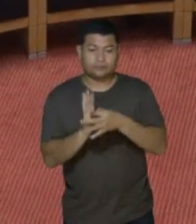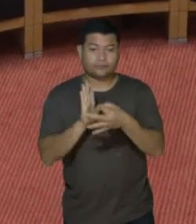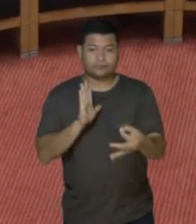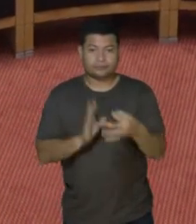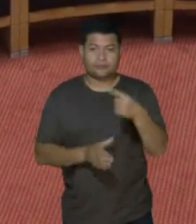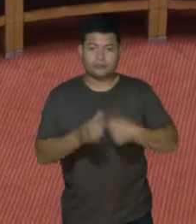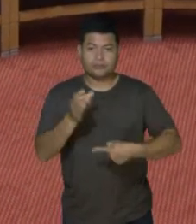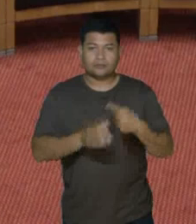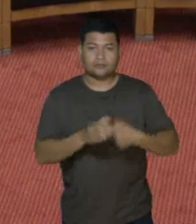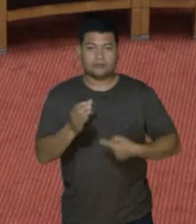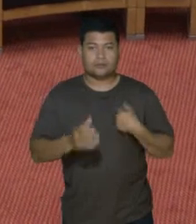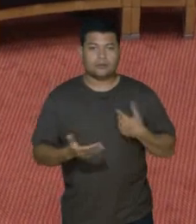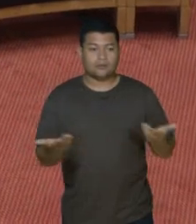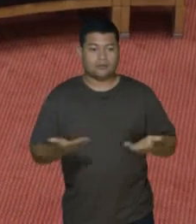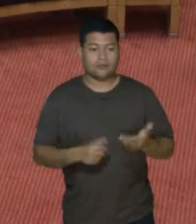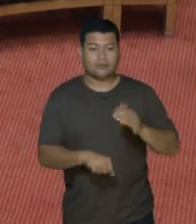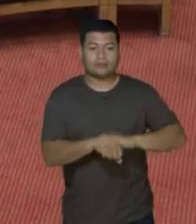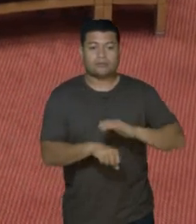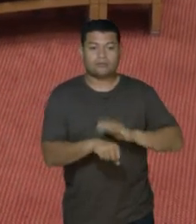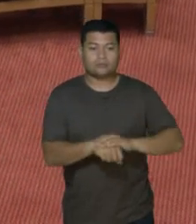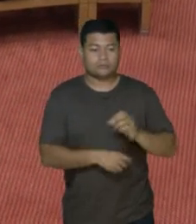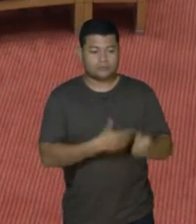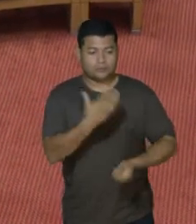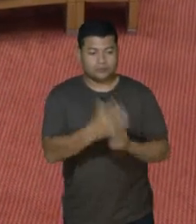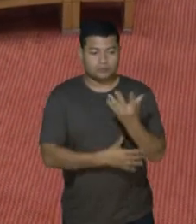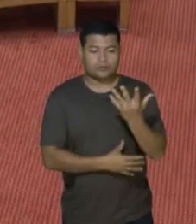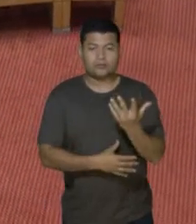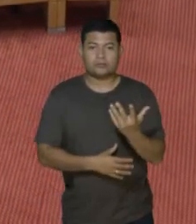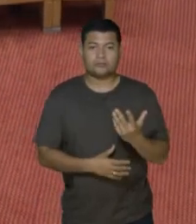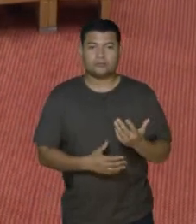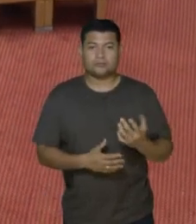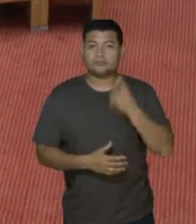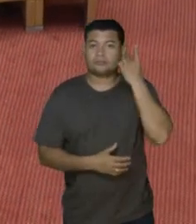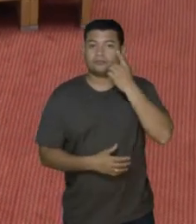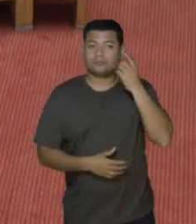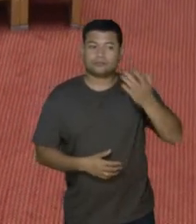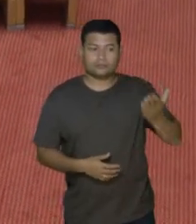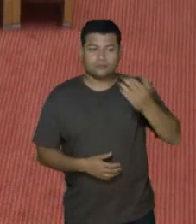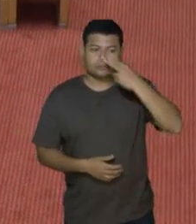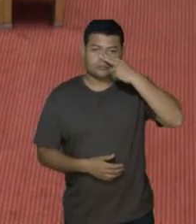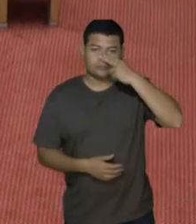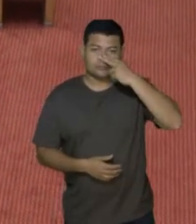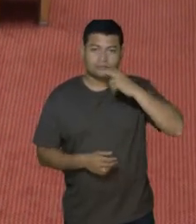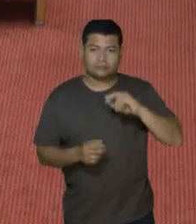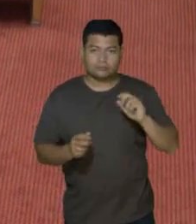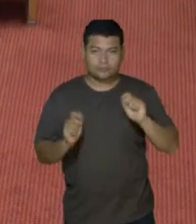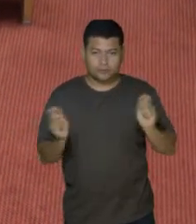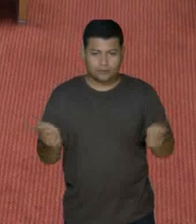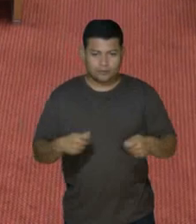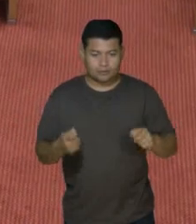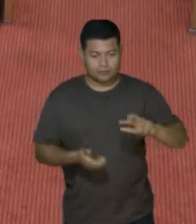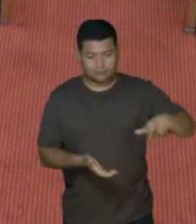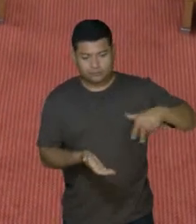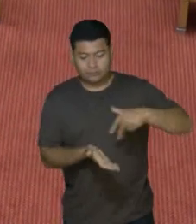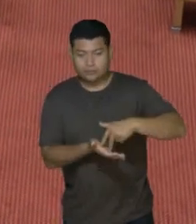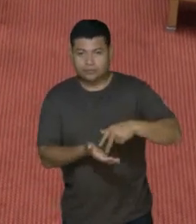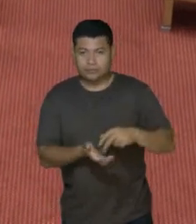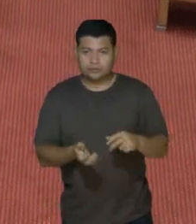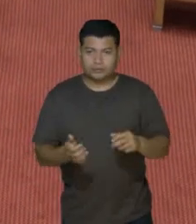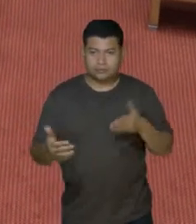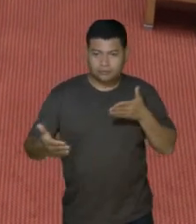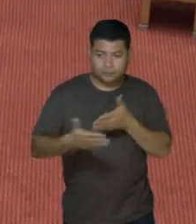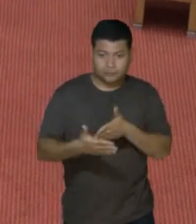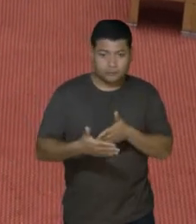se manifestar, deputado Nazareno. Deputado Nazareno, é possível se manifestar? Mantemos ou derrubamos o veto? É o